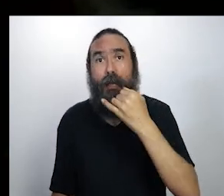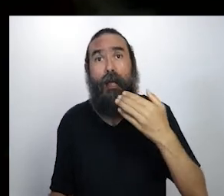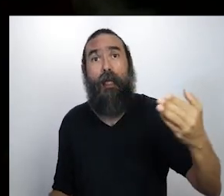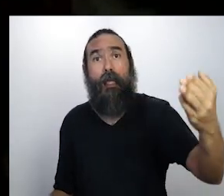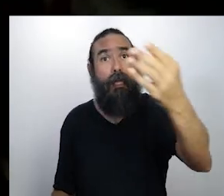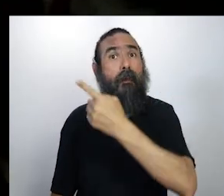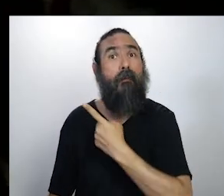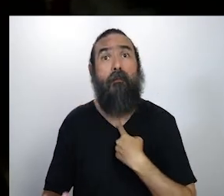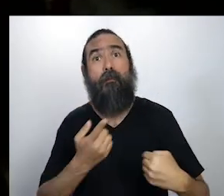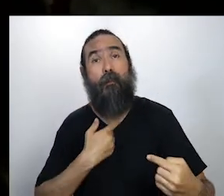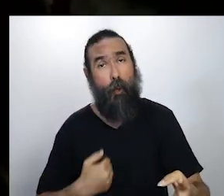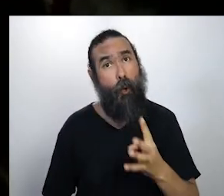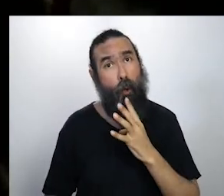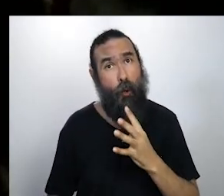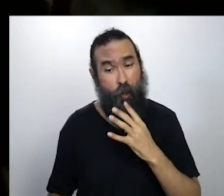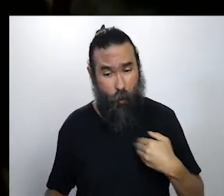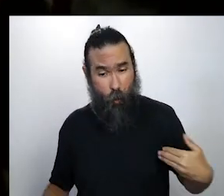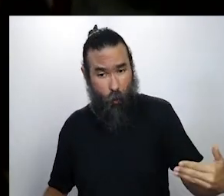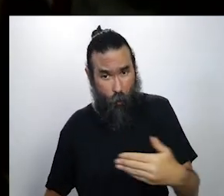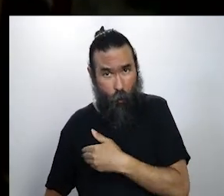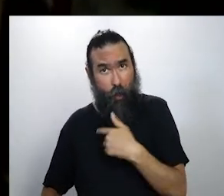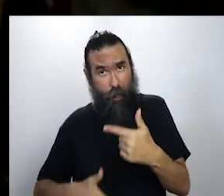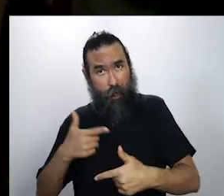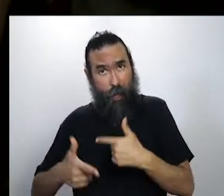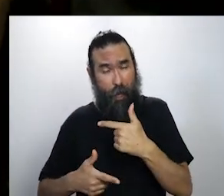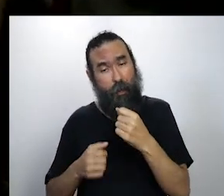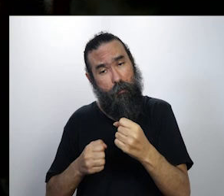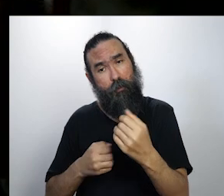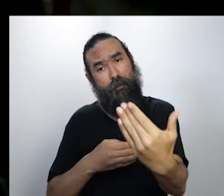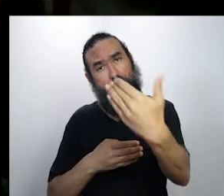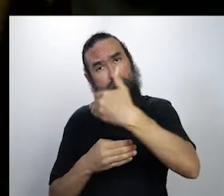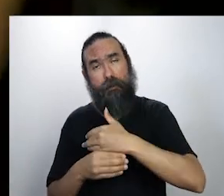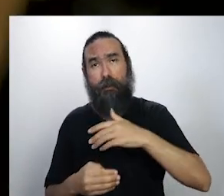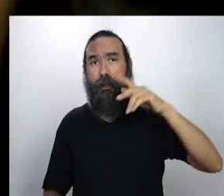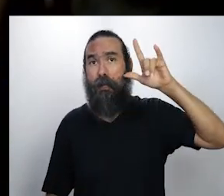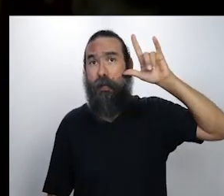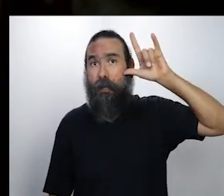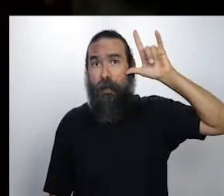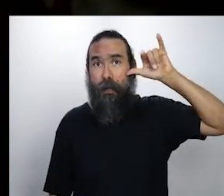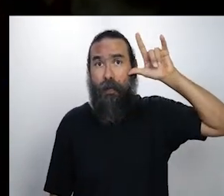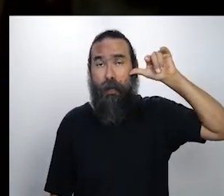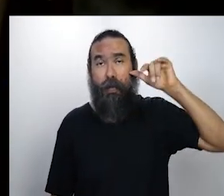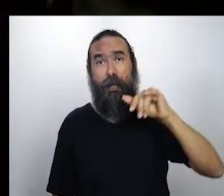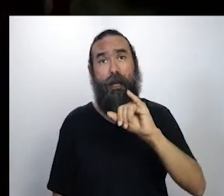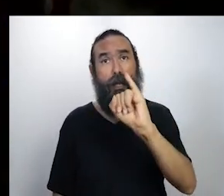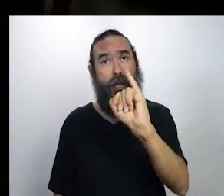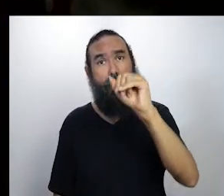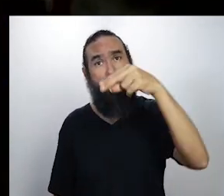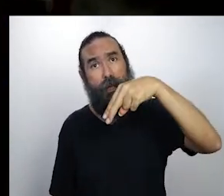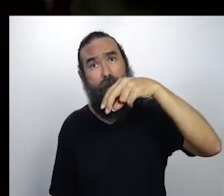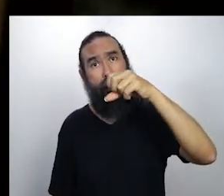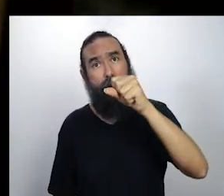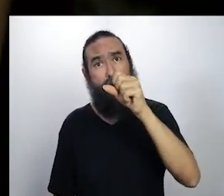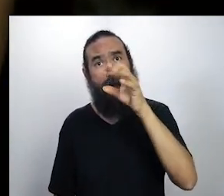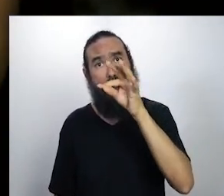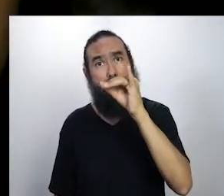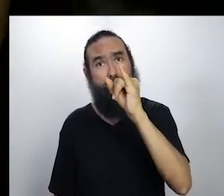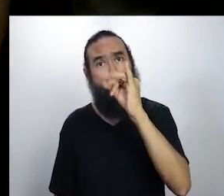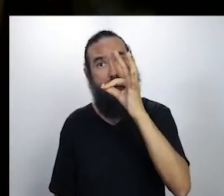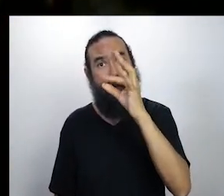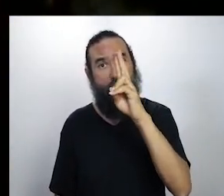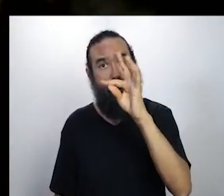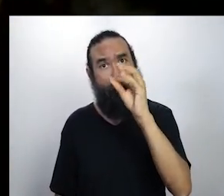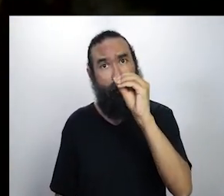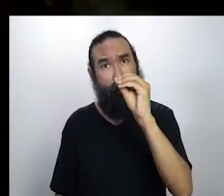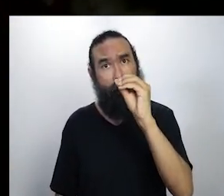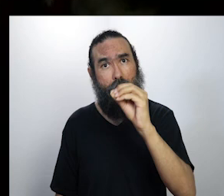importantes. E quem tiver interessado em conhecer um pouco do trabalho do Instituto, é só entrar no Instagram. Instagram do Instituto SDK.